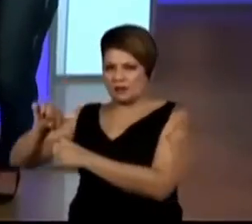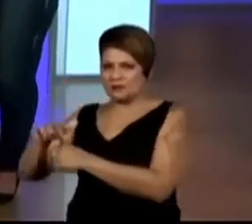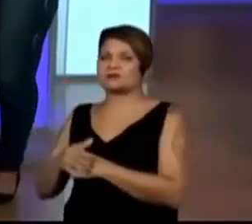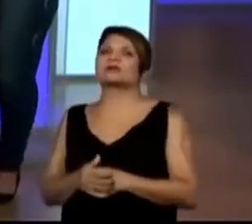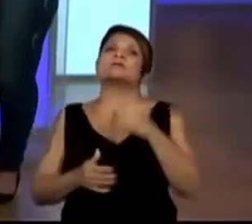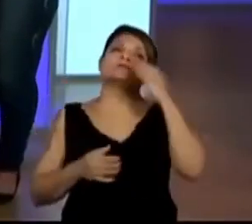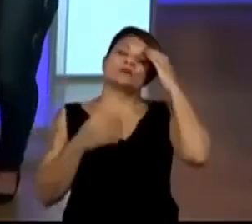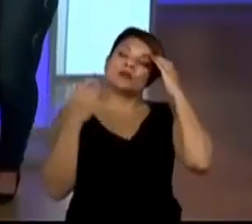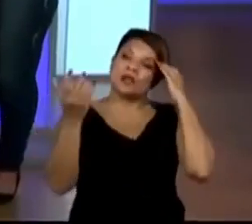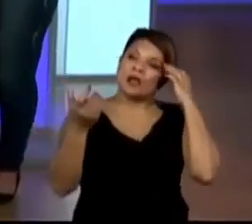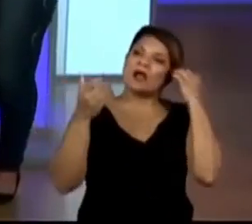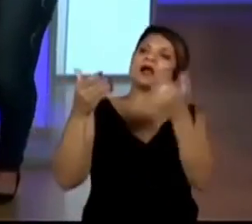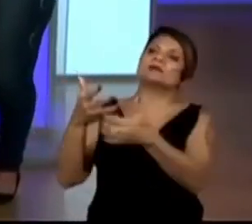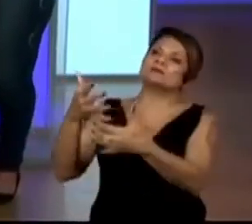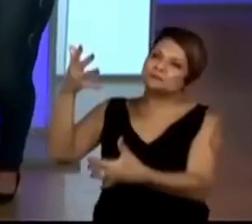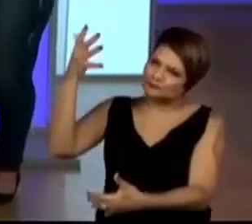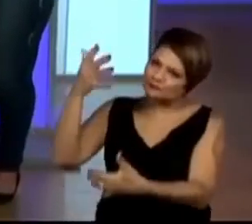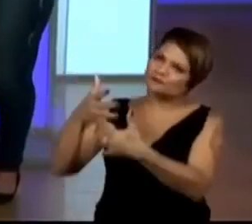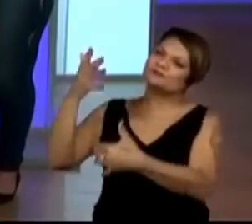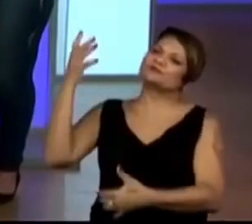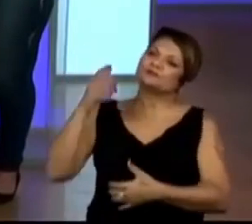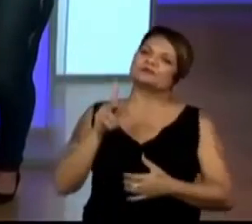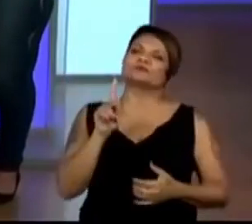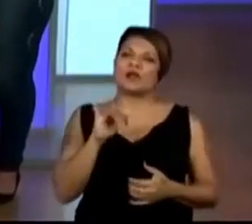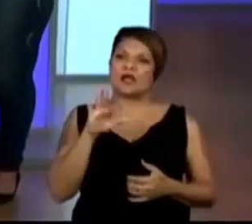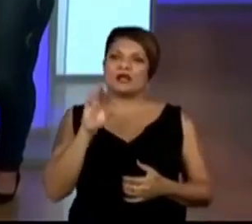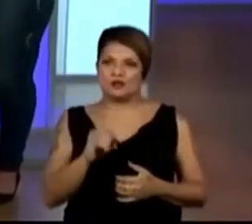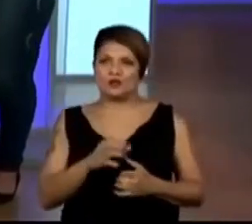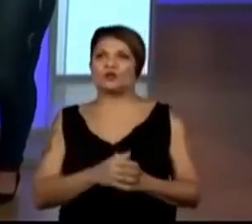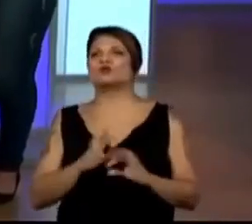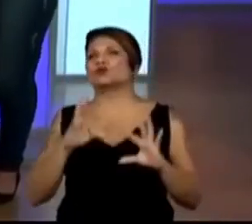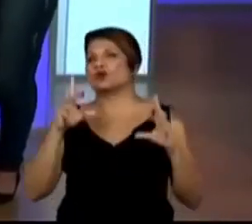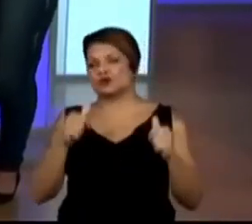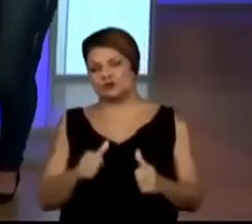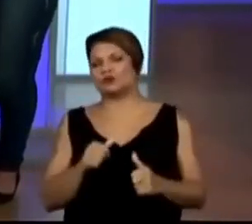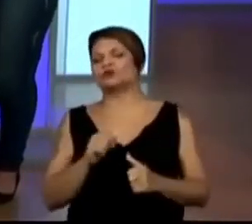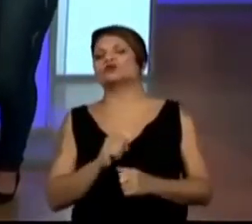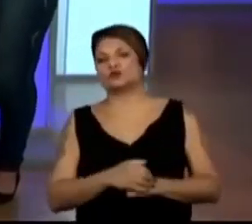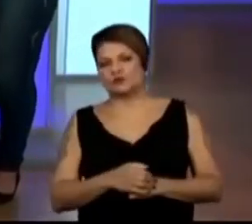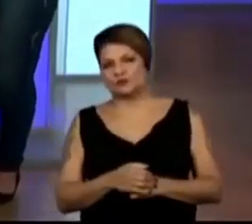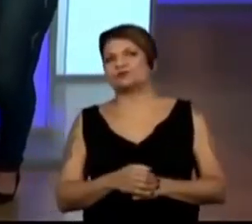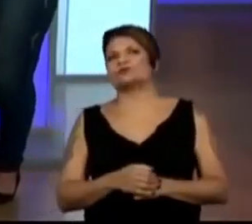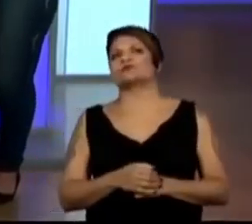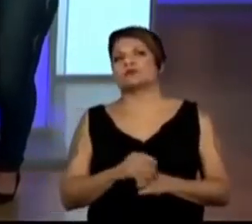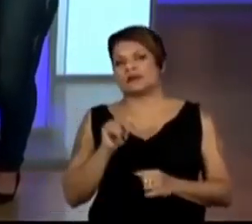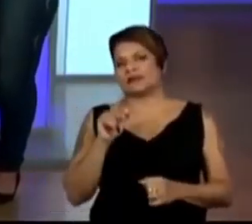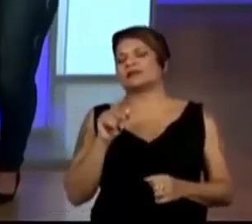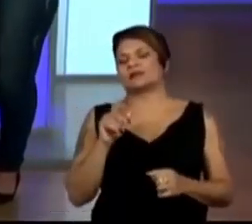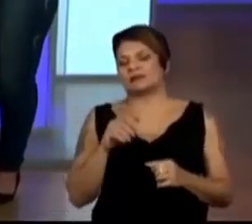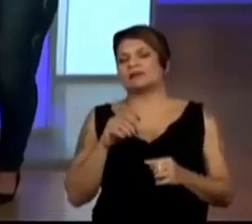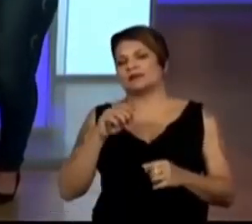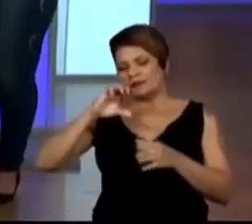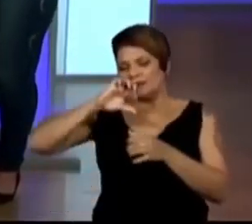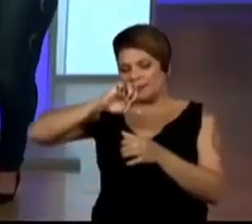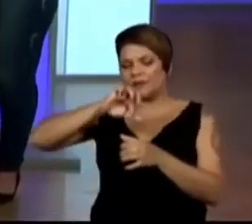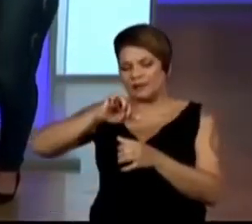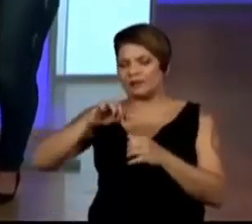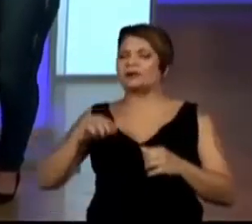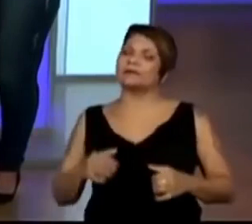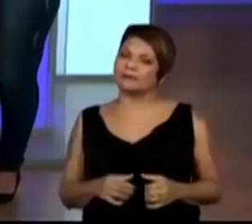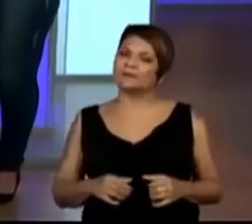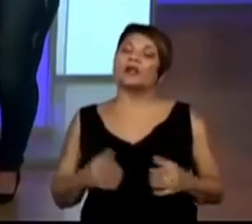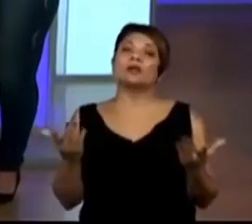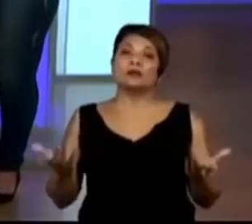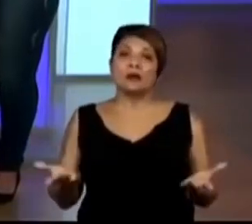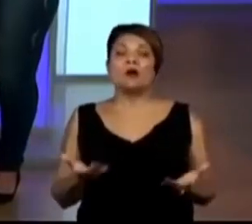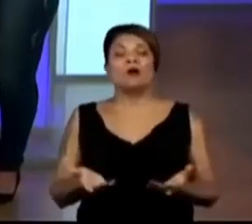Caio Henrique, começa a sair Isadora, a questão. Tiago, todos falando tampinhas. A escrita, a tampinha, todo o movimento, e isso é importante. Então